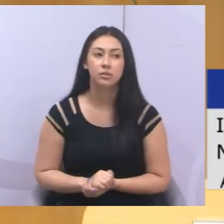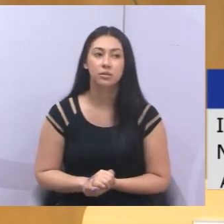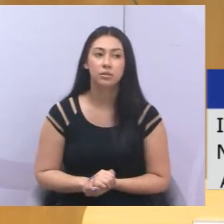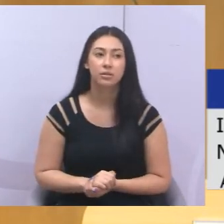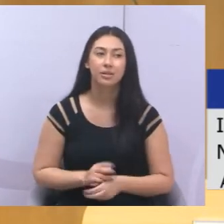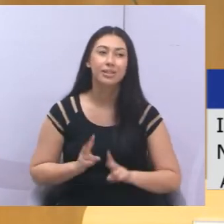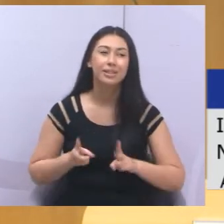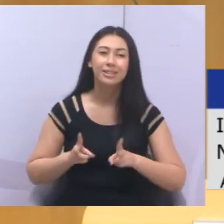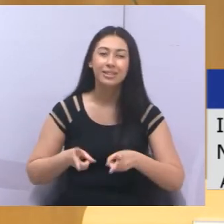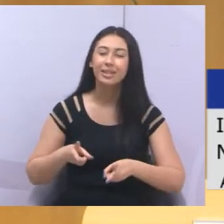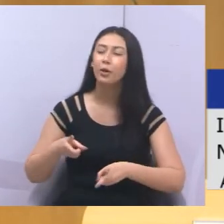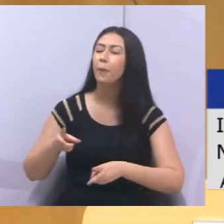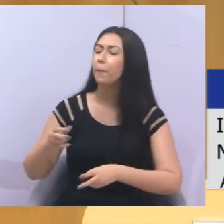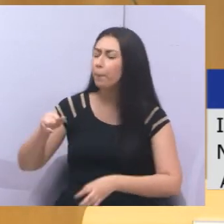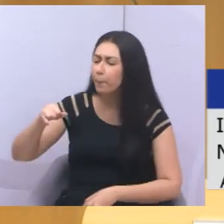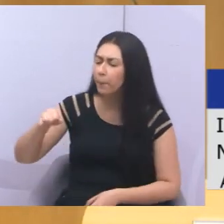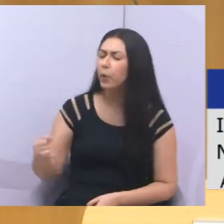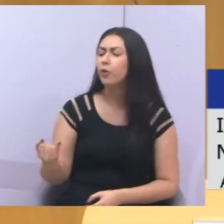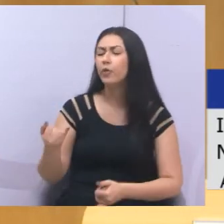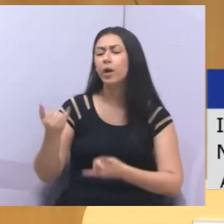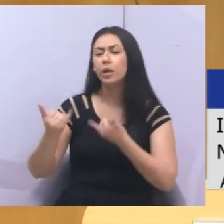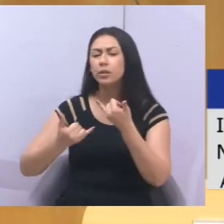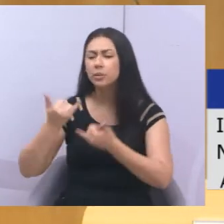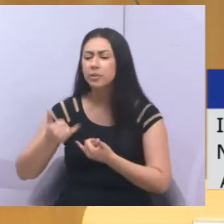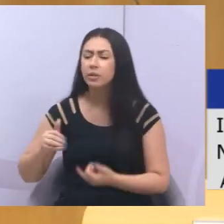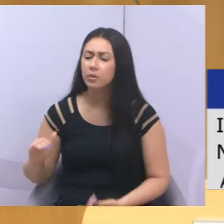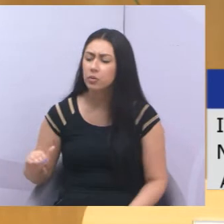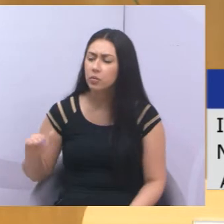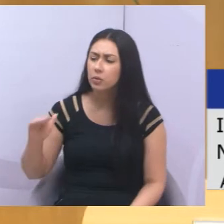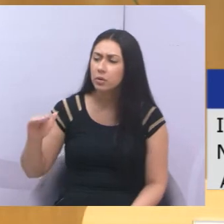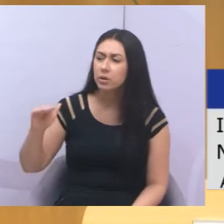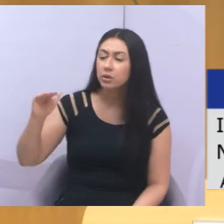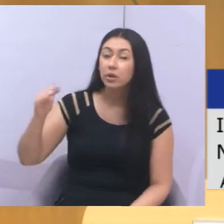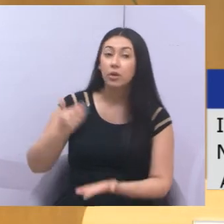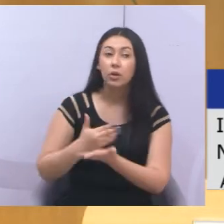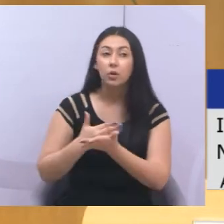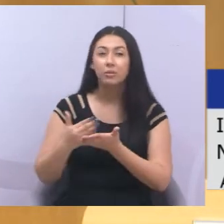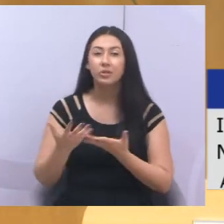Estimulei a ser mais criança possível. Quando foram crescendo, começou com essa